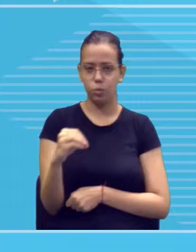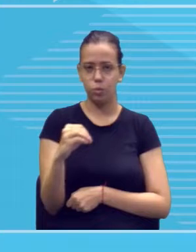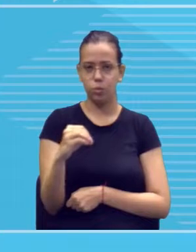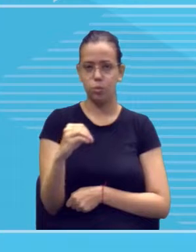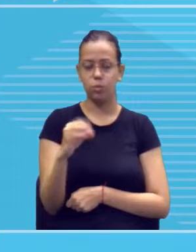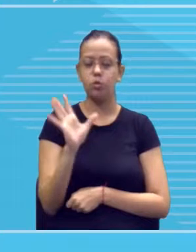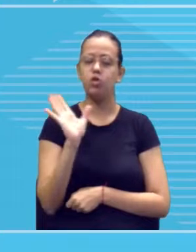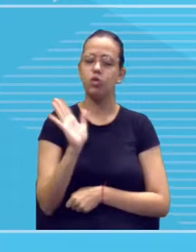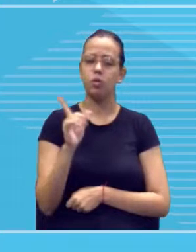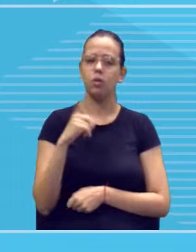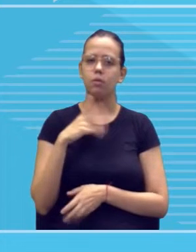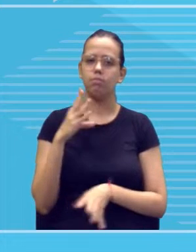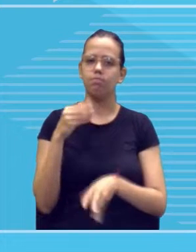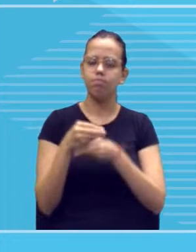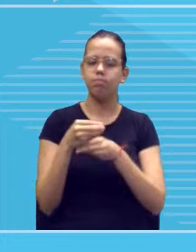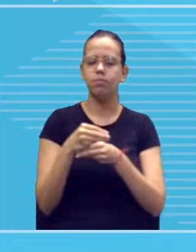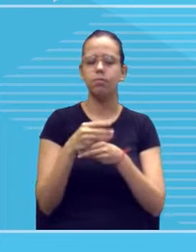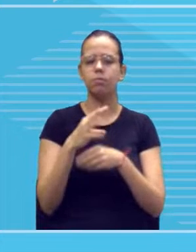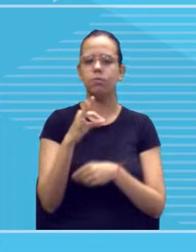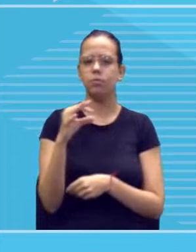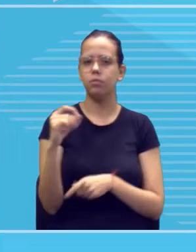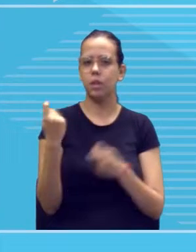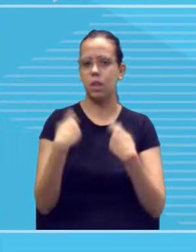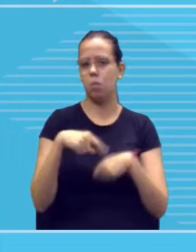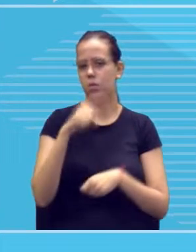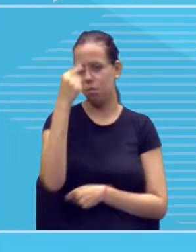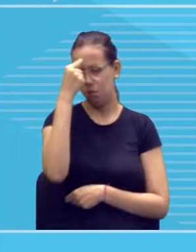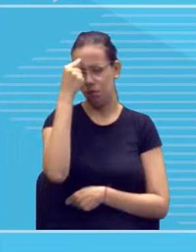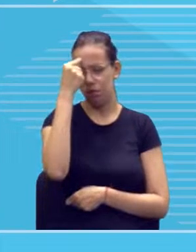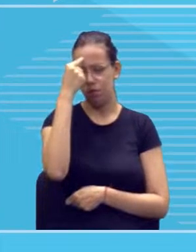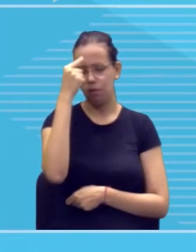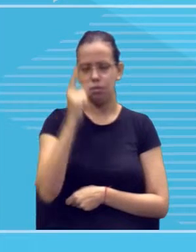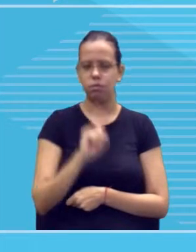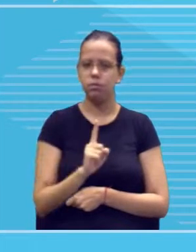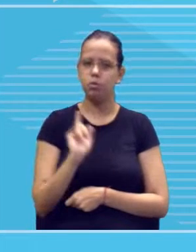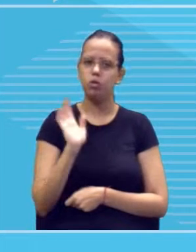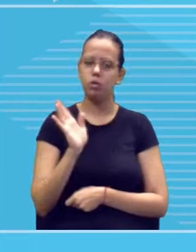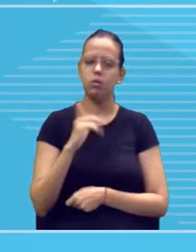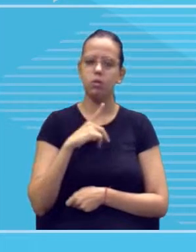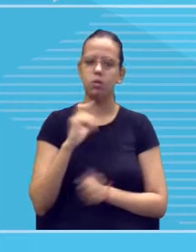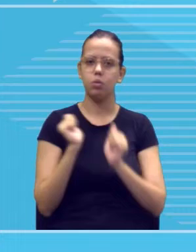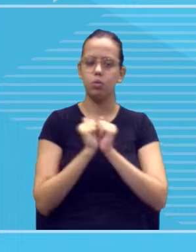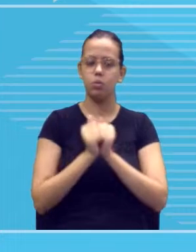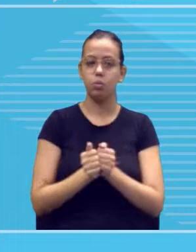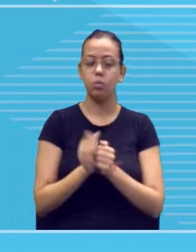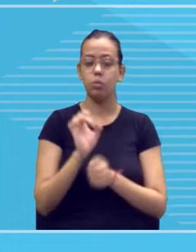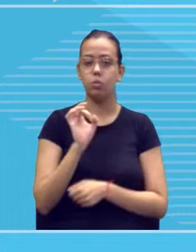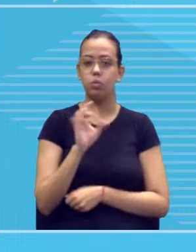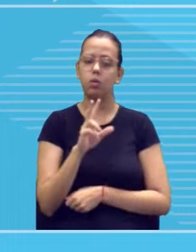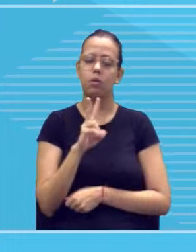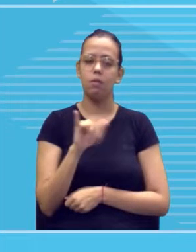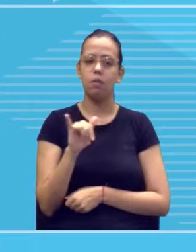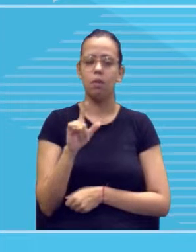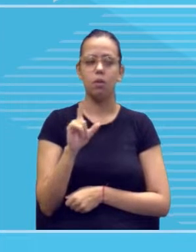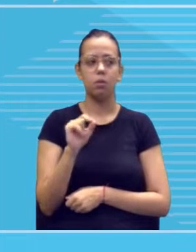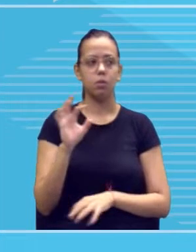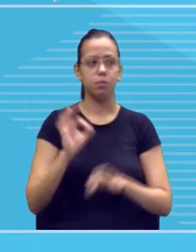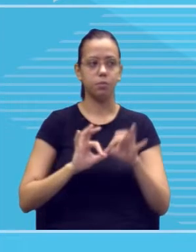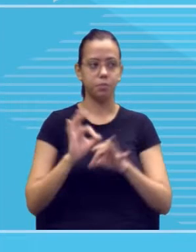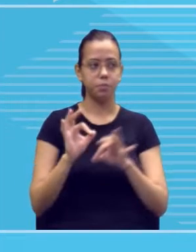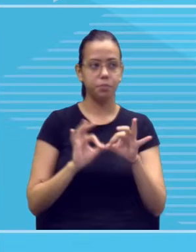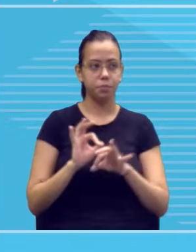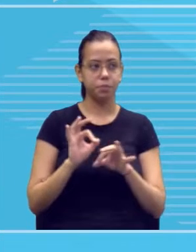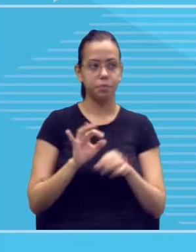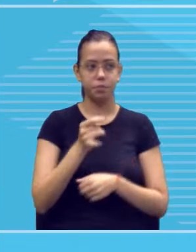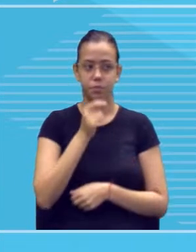embutido esse tipo você não vai precisar pensar em muita coisa não ele já vem juntinho Então você vai só colar você vai só juntar um no outro